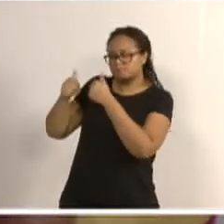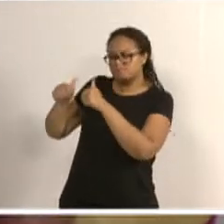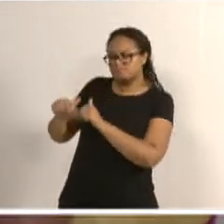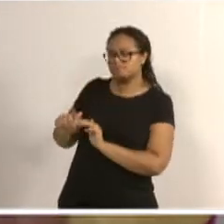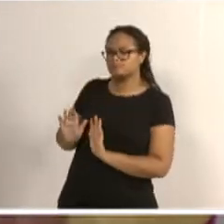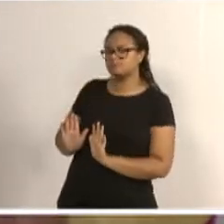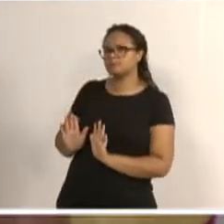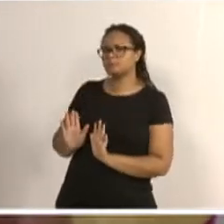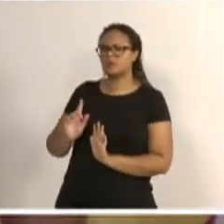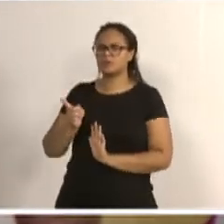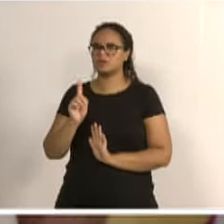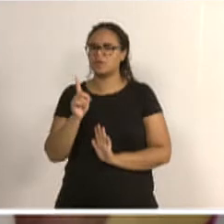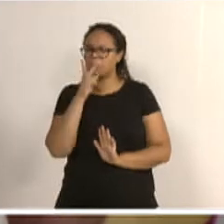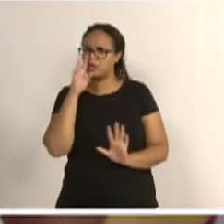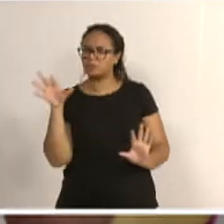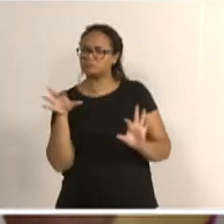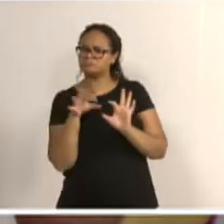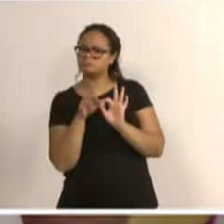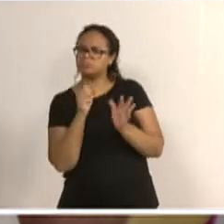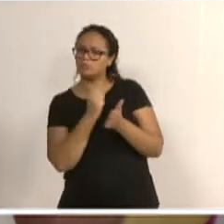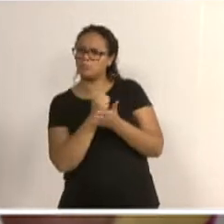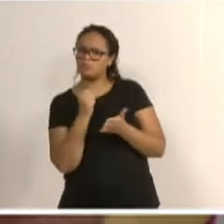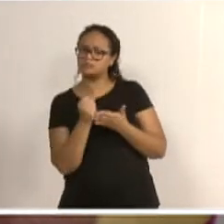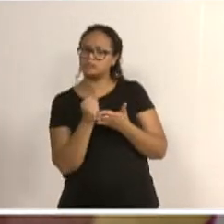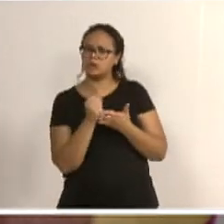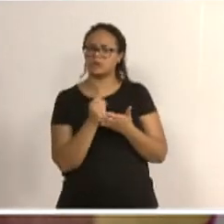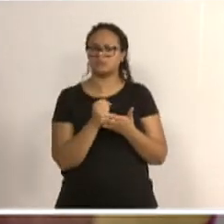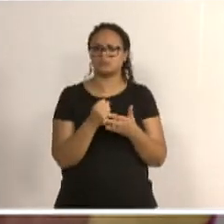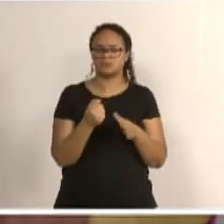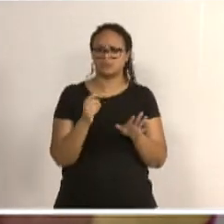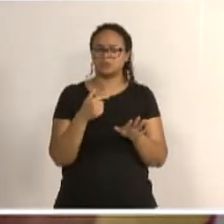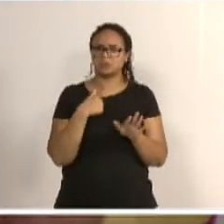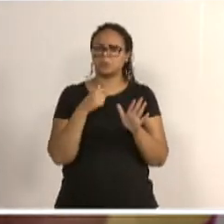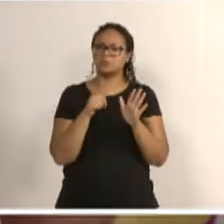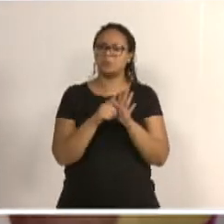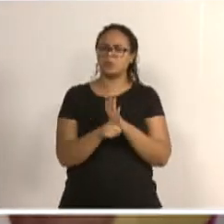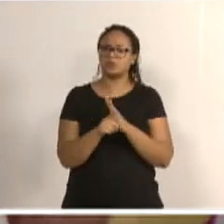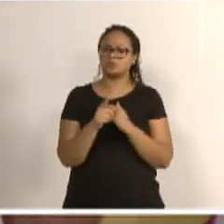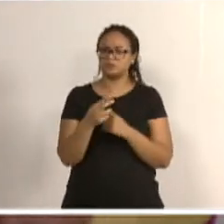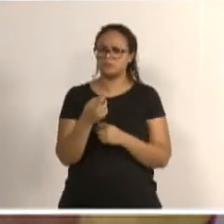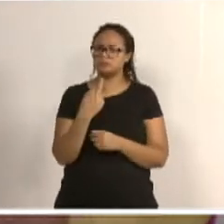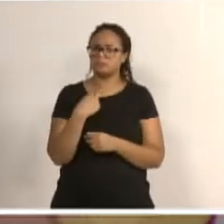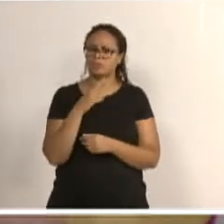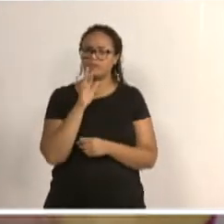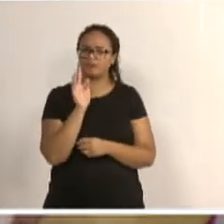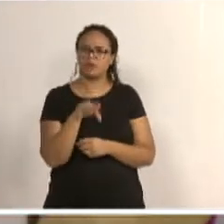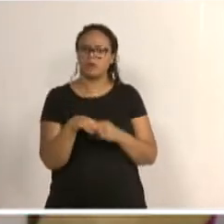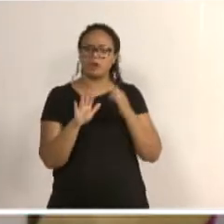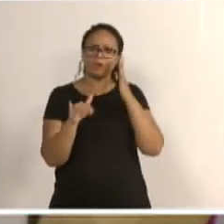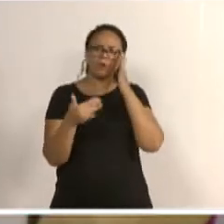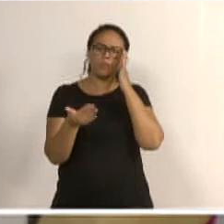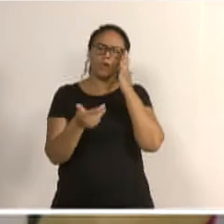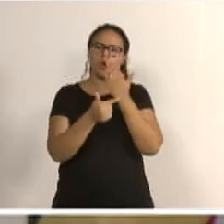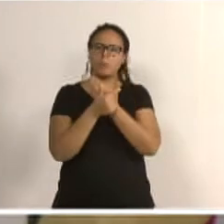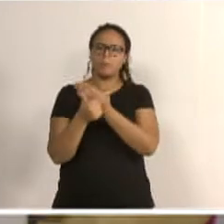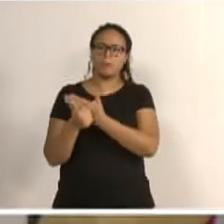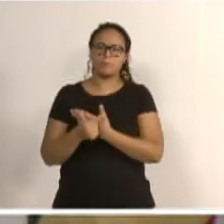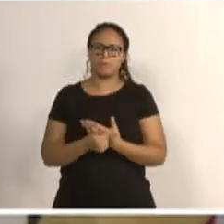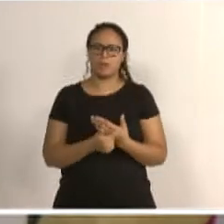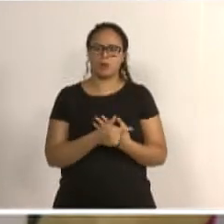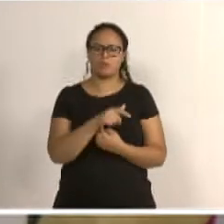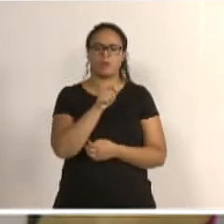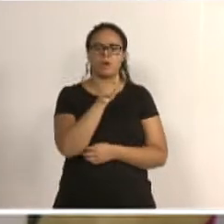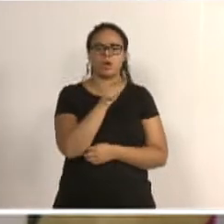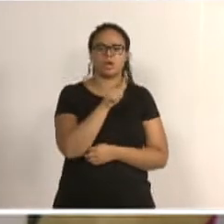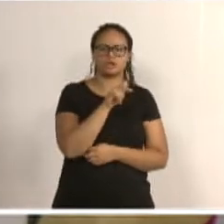contrato. Isso que é uma pergunta que eu gostaria de fazer para ser respondido no final. Qual o papel de cada ente aqui? Qual o papel da AGIR? Qual